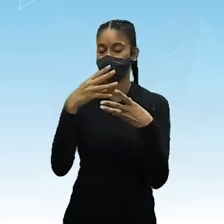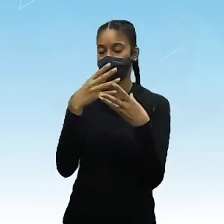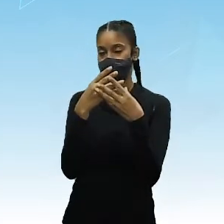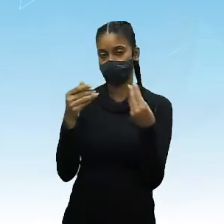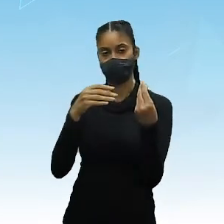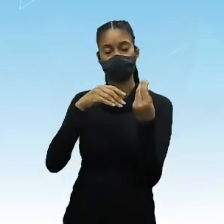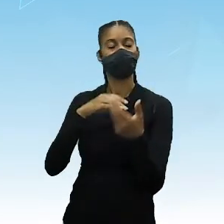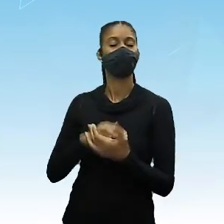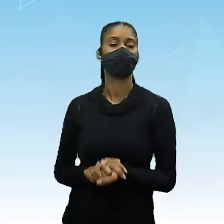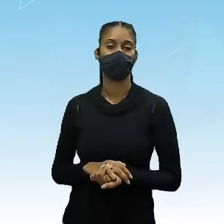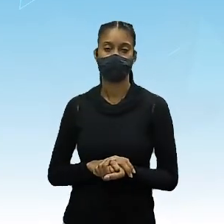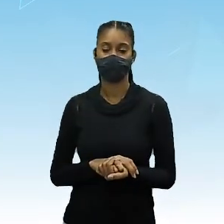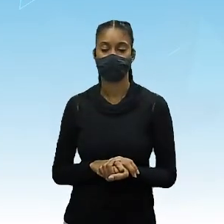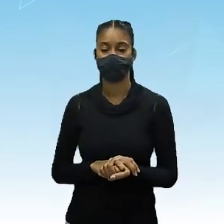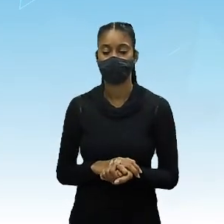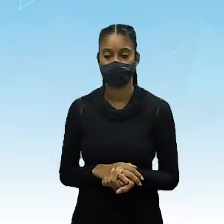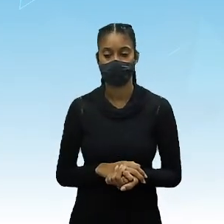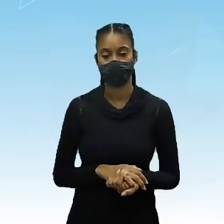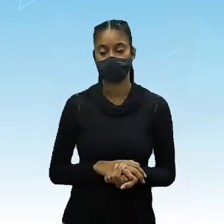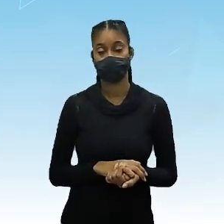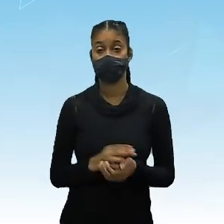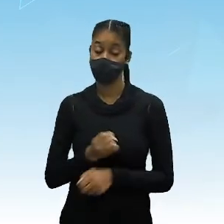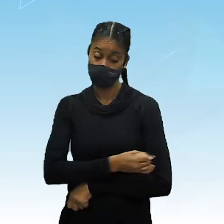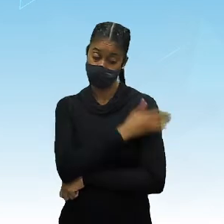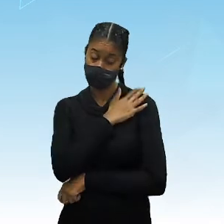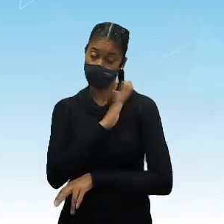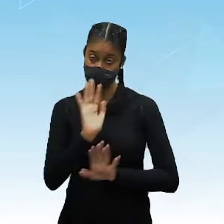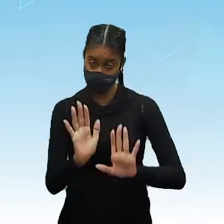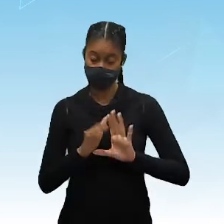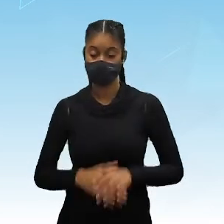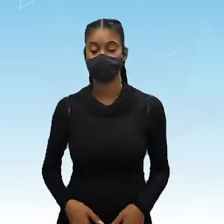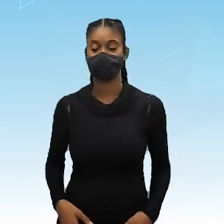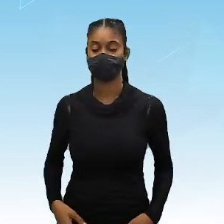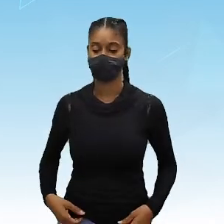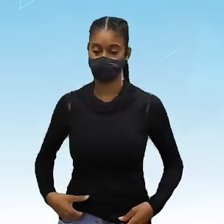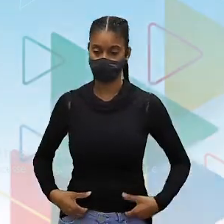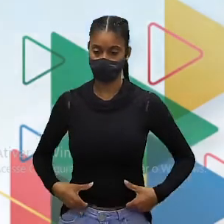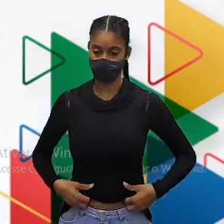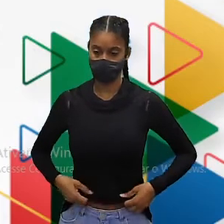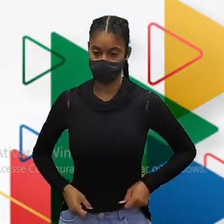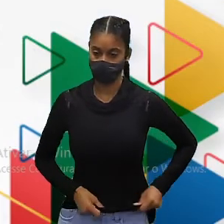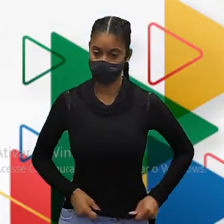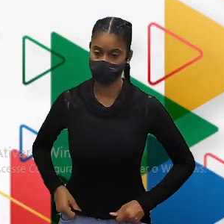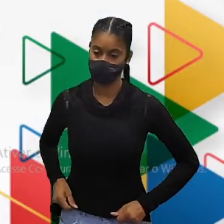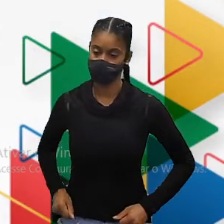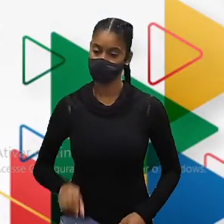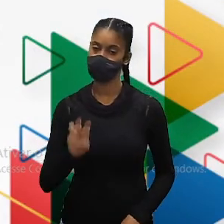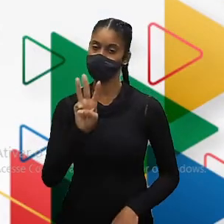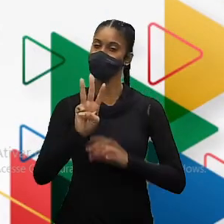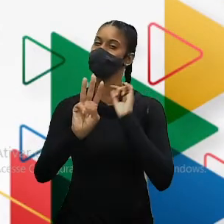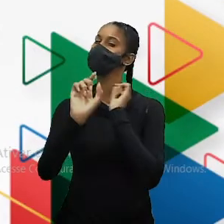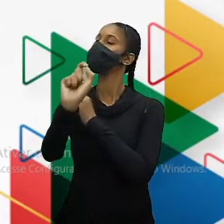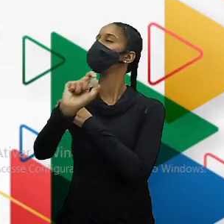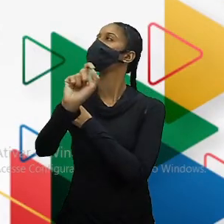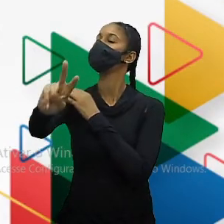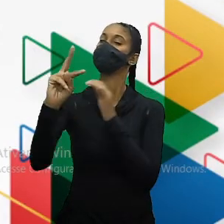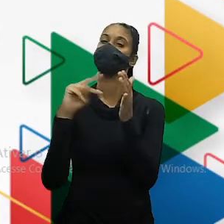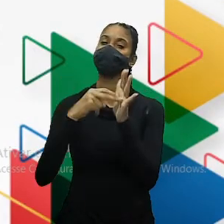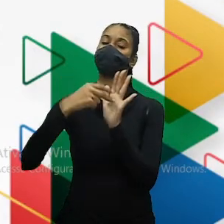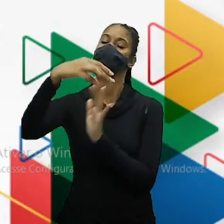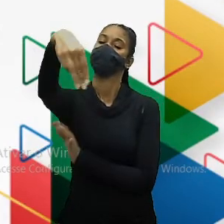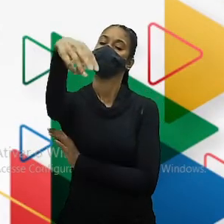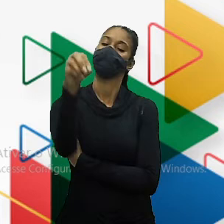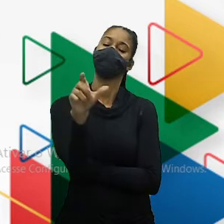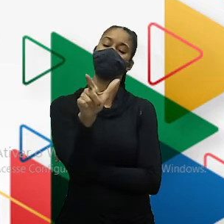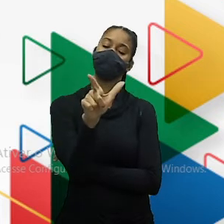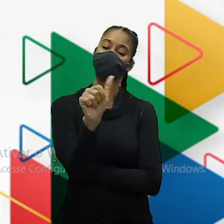dissolver. Pelo menos para o ensino médio. Esse W aqui é a molaridade, é a concentração. O tanto